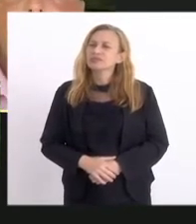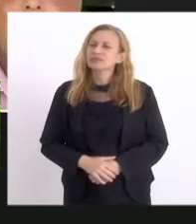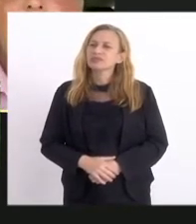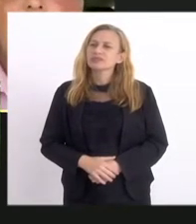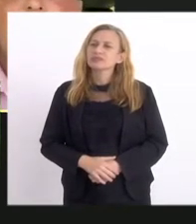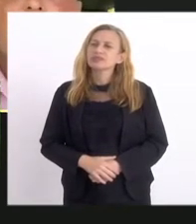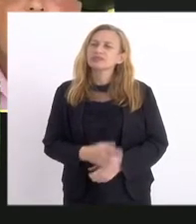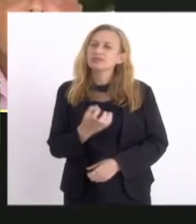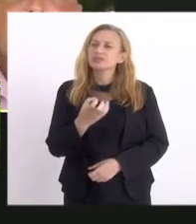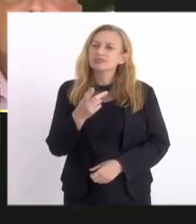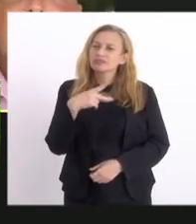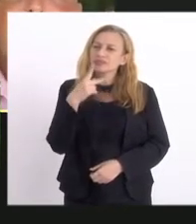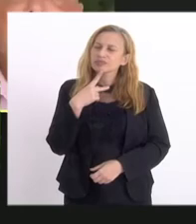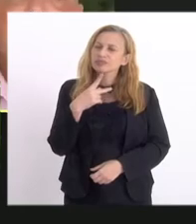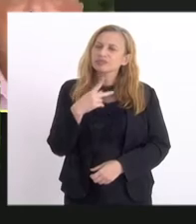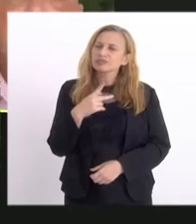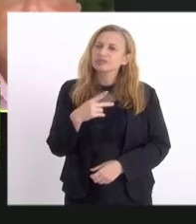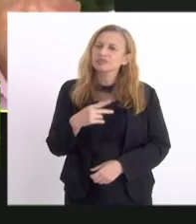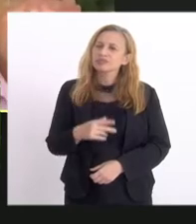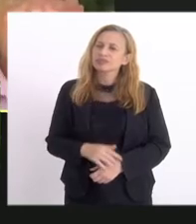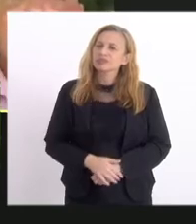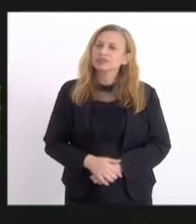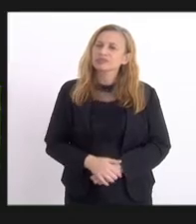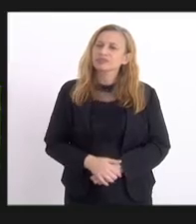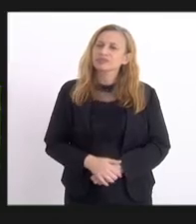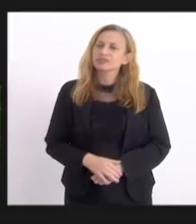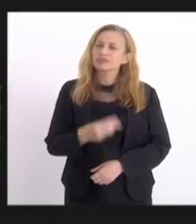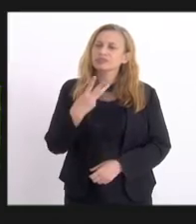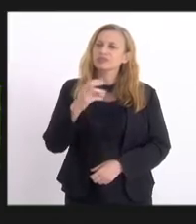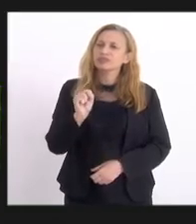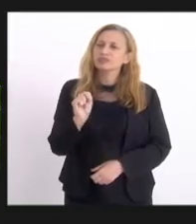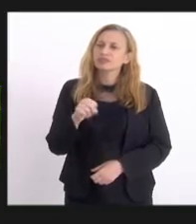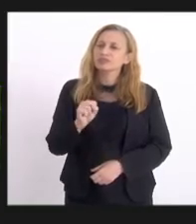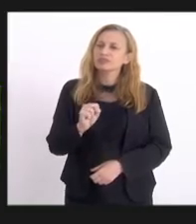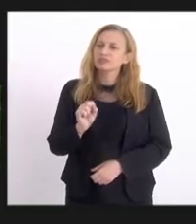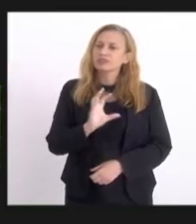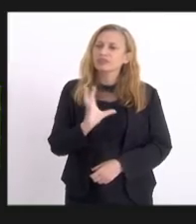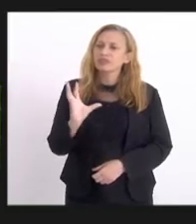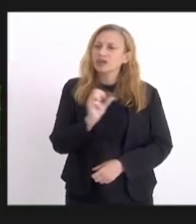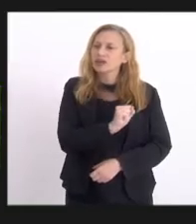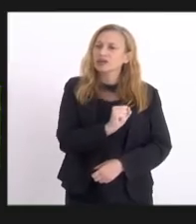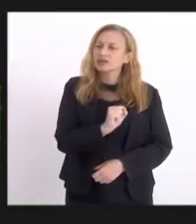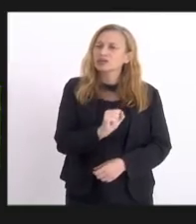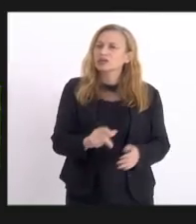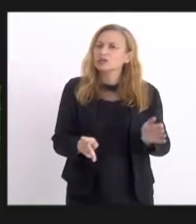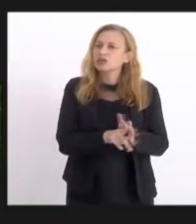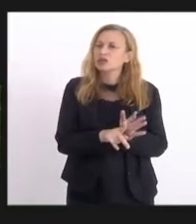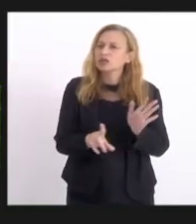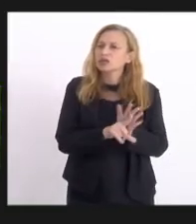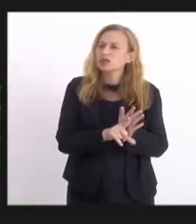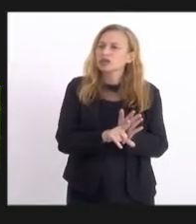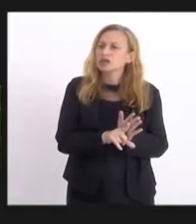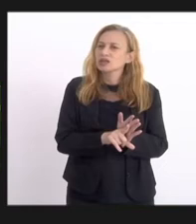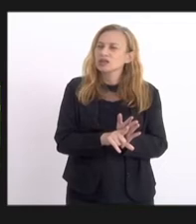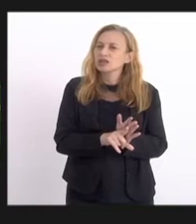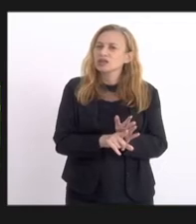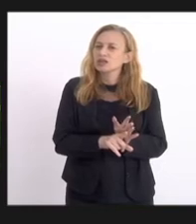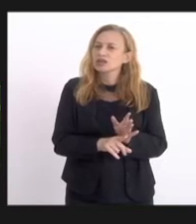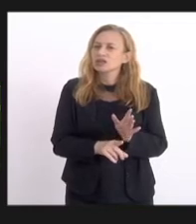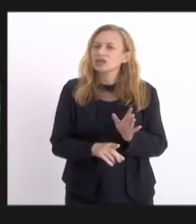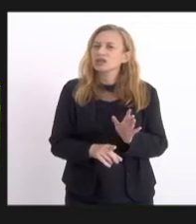Não, eu queria só acrescentar em 30 segundos, no máximo, que no projeto de lei que virou lei de minha